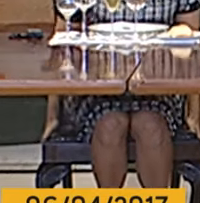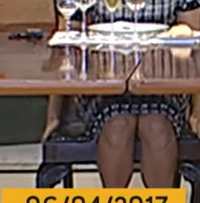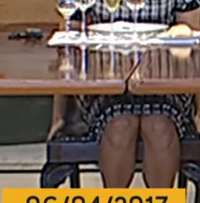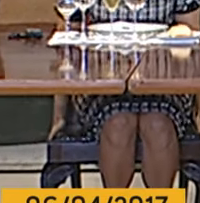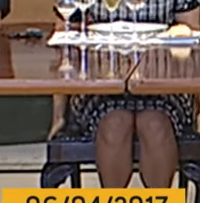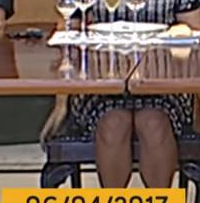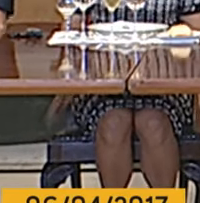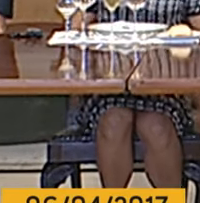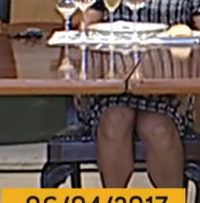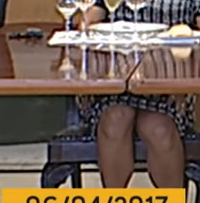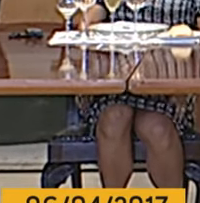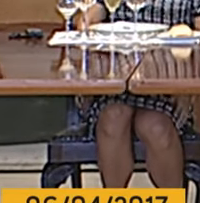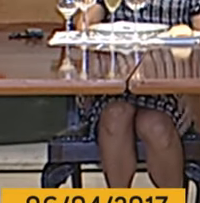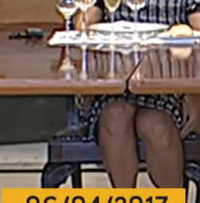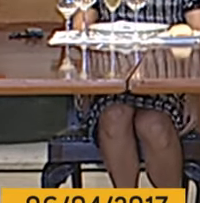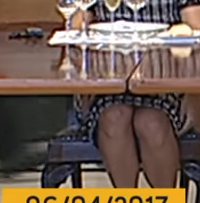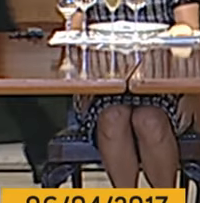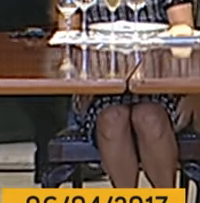Brasil.